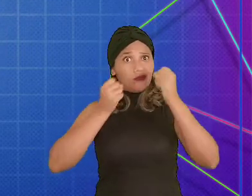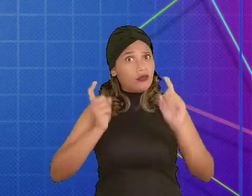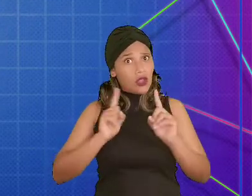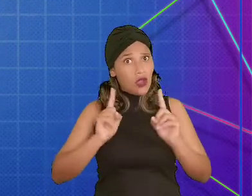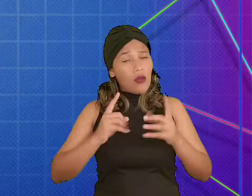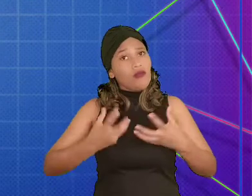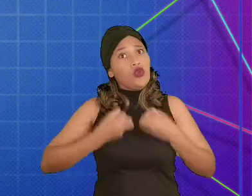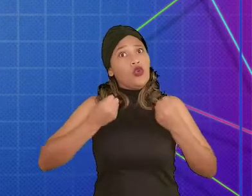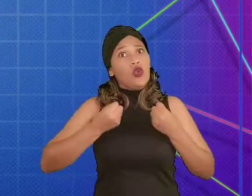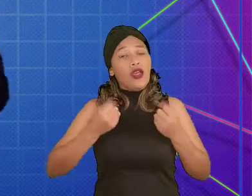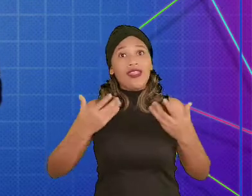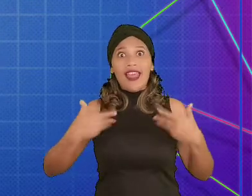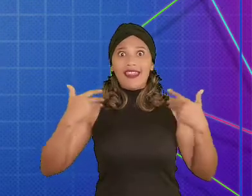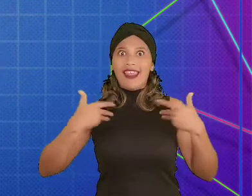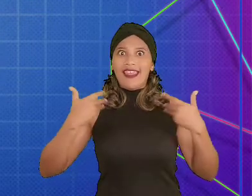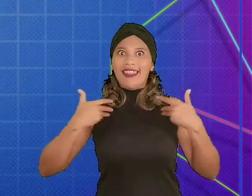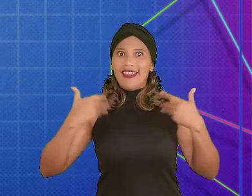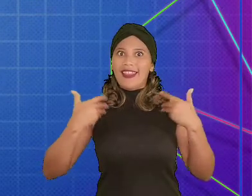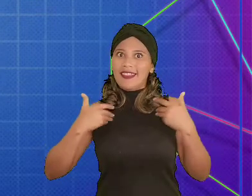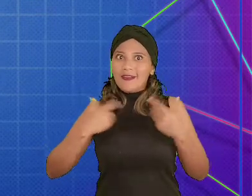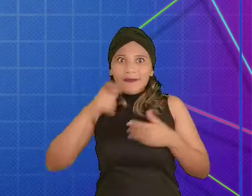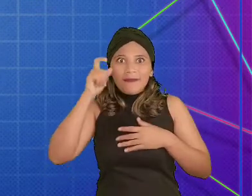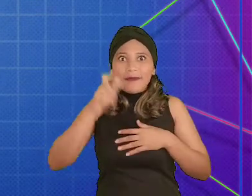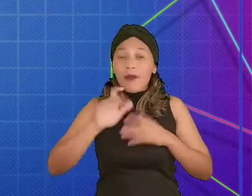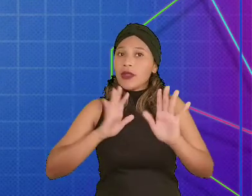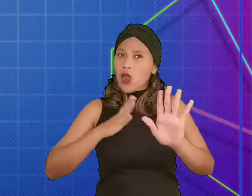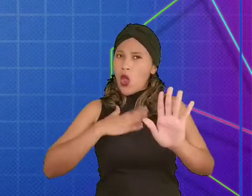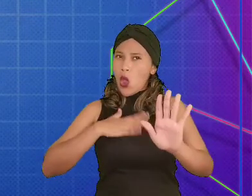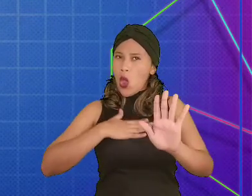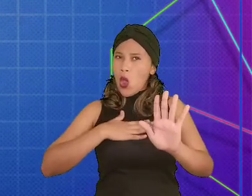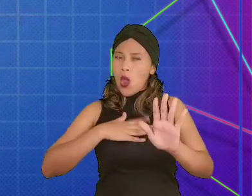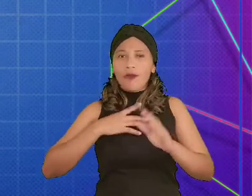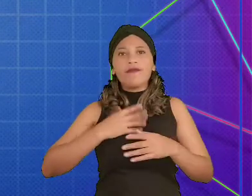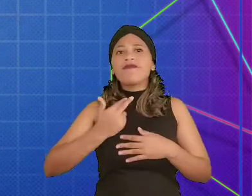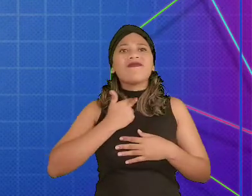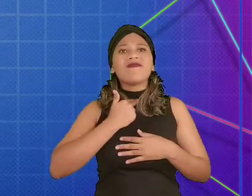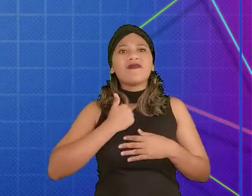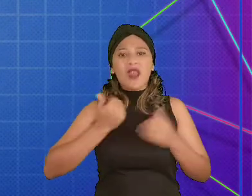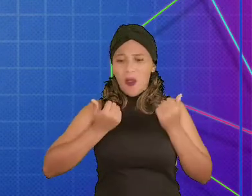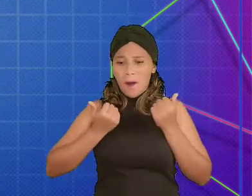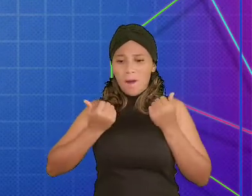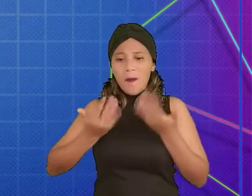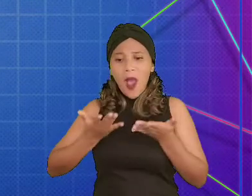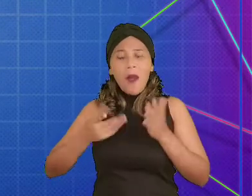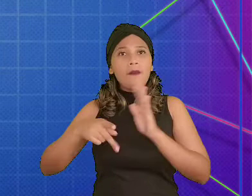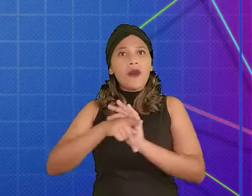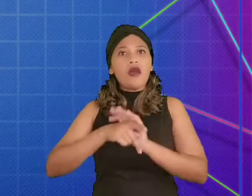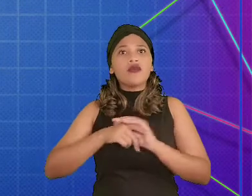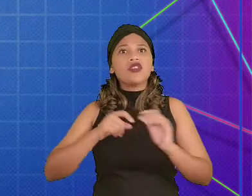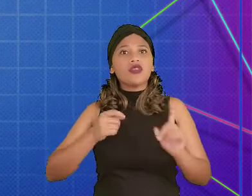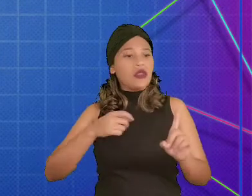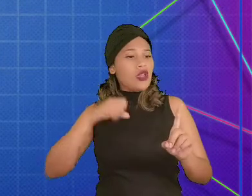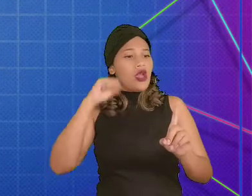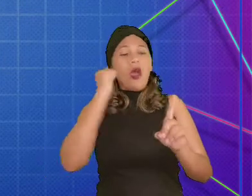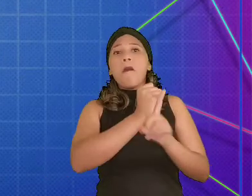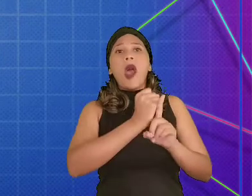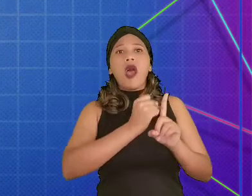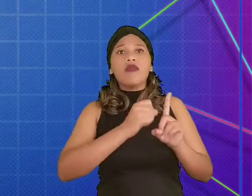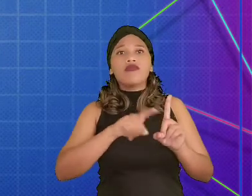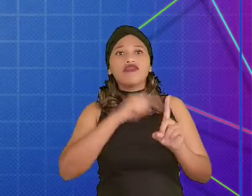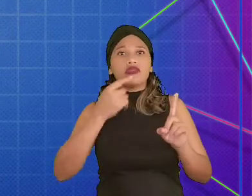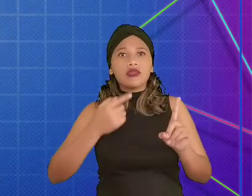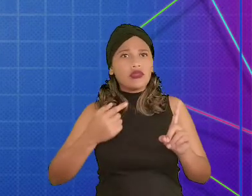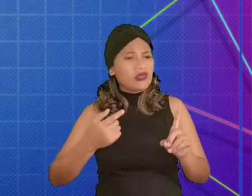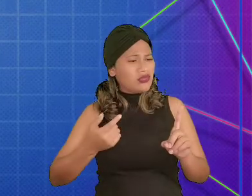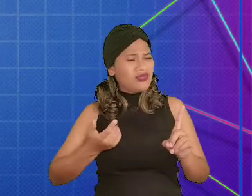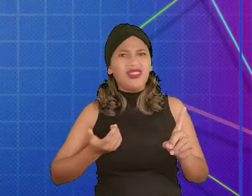jogador, pode deixá-lo mais animado ainda com o gameplay. Mas olha só, você não pode colocar algo que mate o personagem do nada ou tire uma